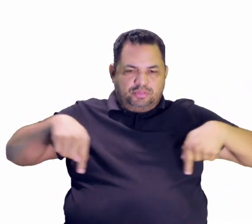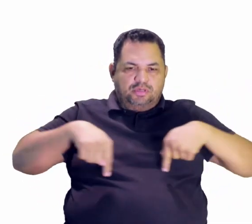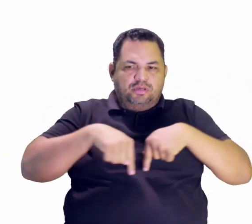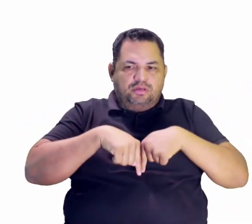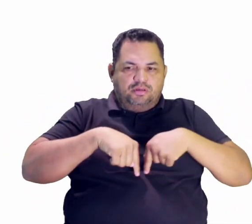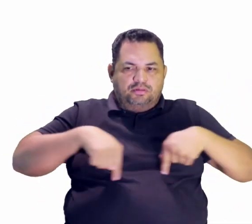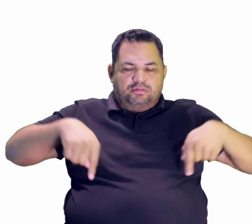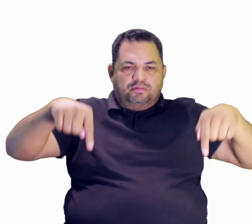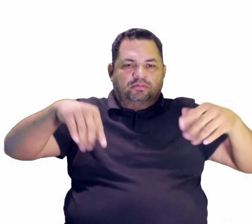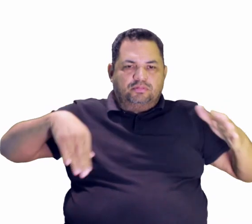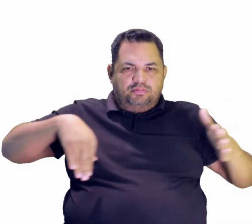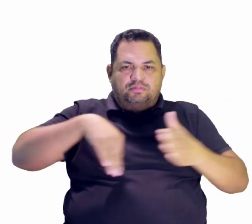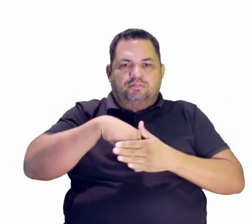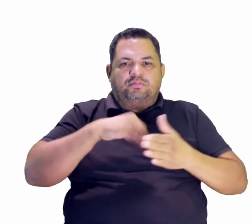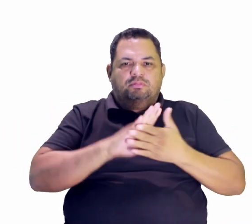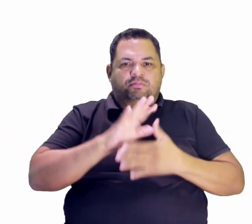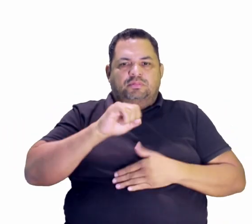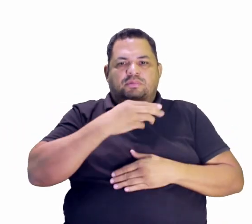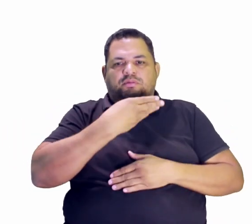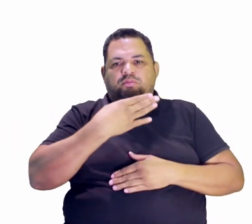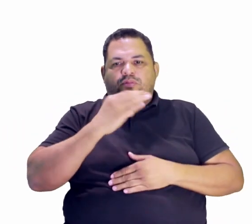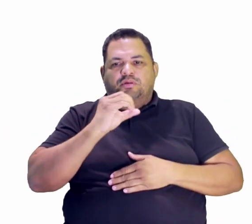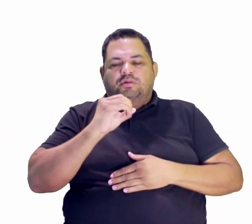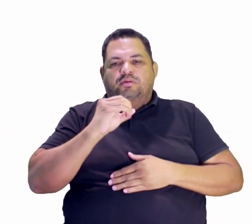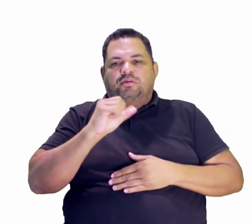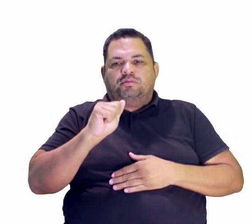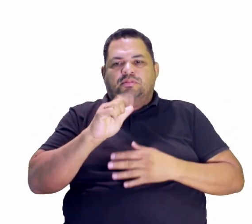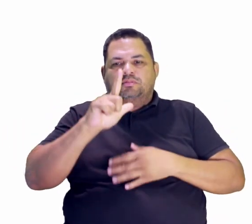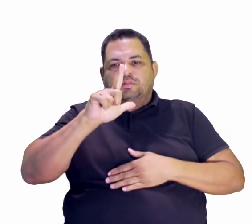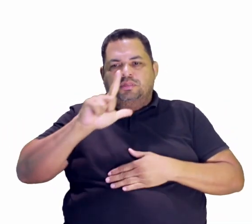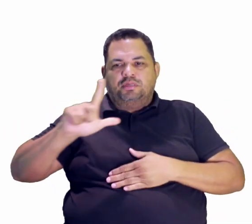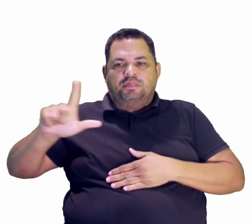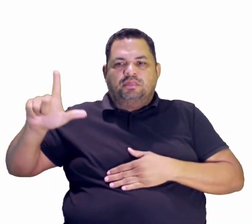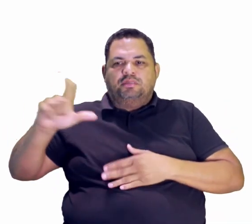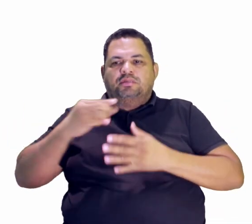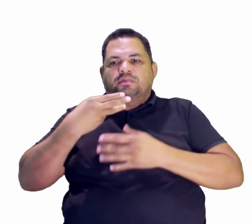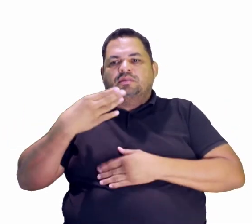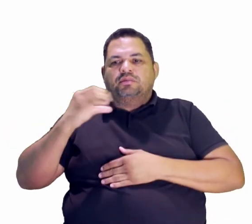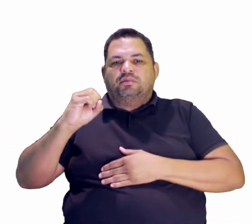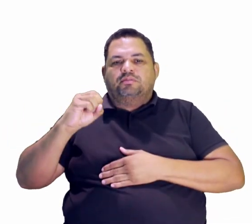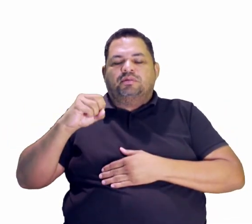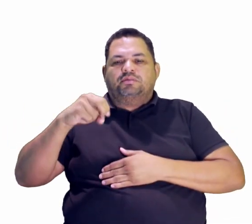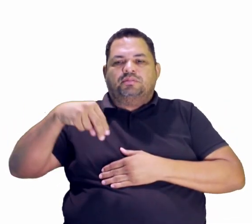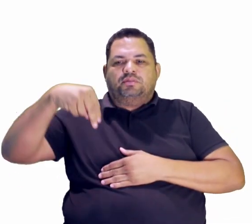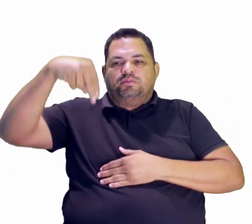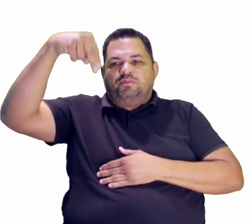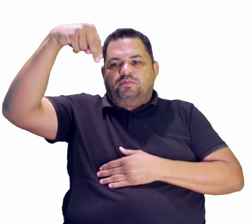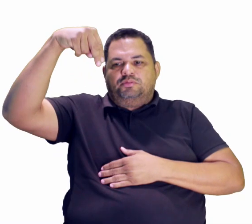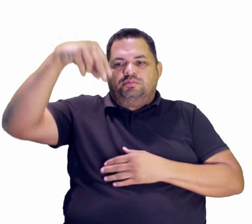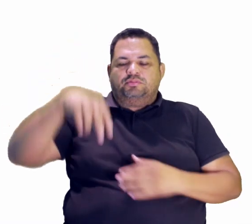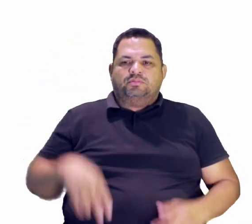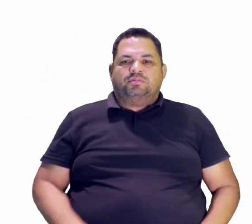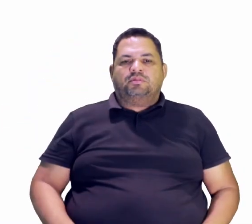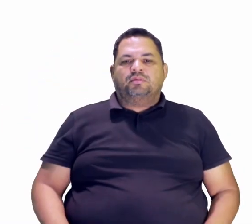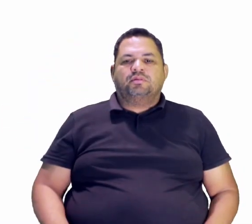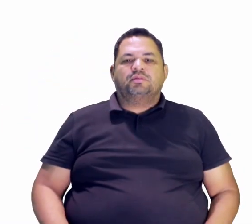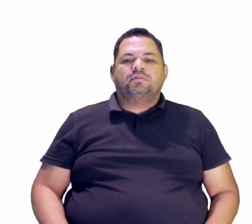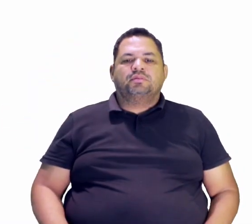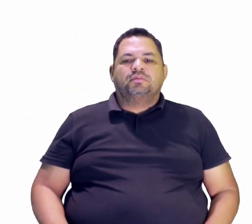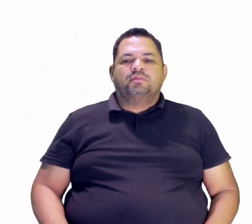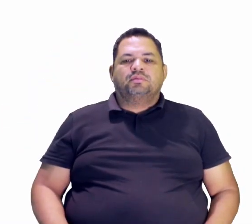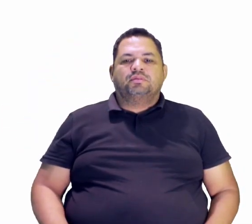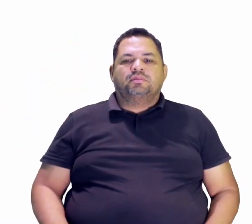centro do campo. Maria andou 40 metros para leste e 30 metros para o norte. Está aqui, ó. Leste,